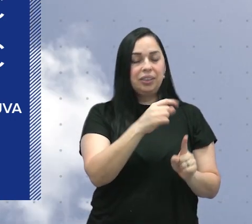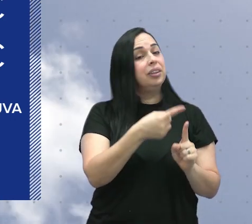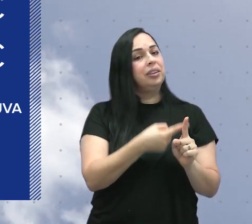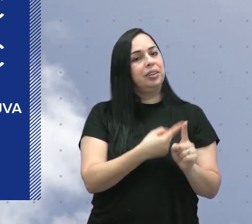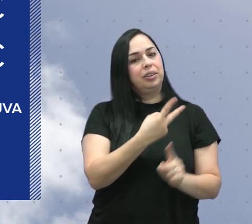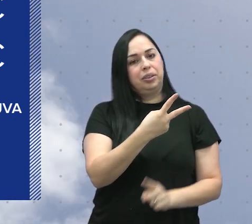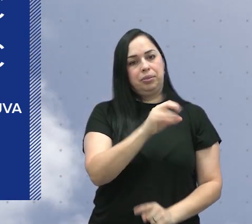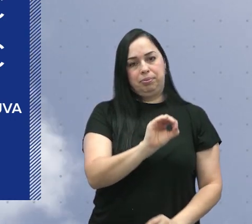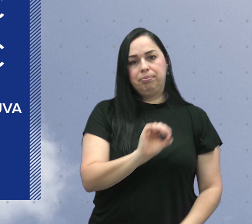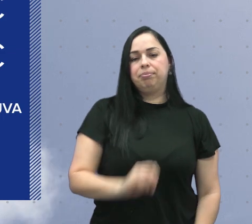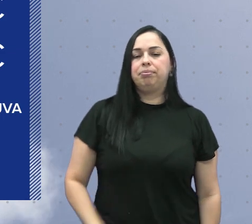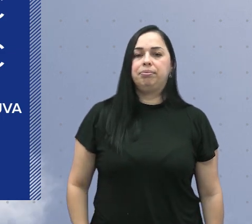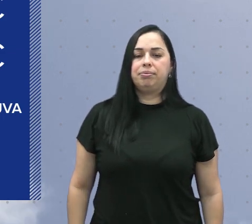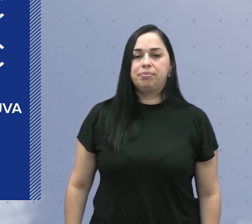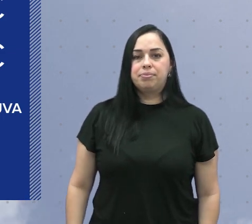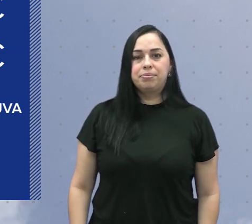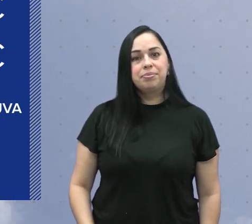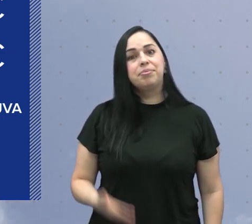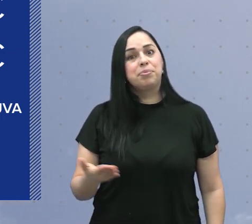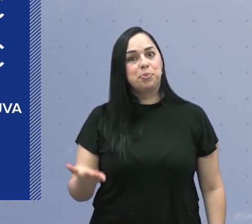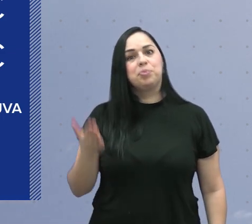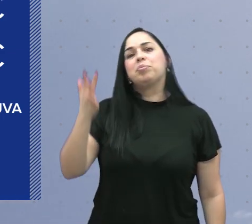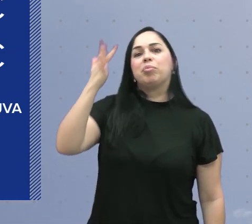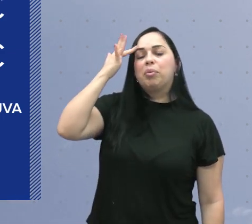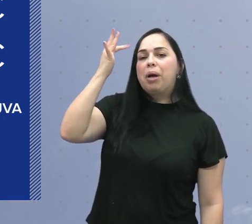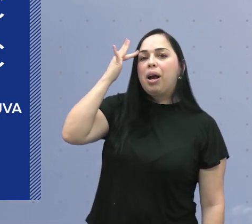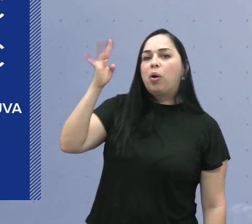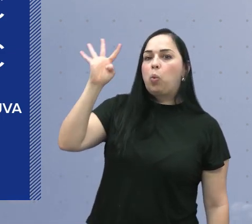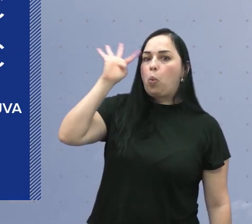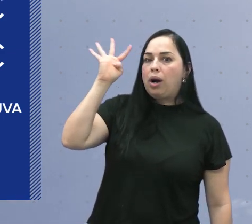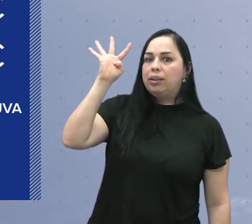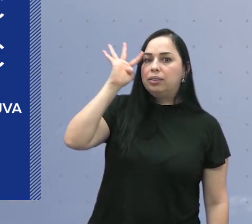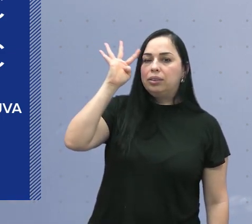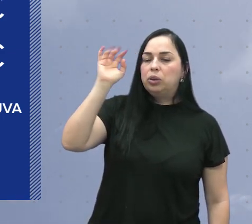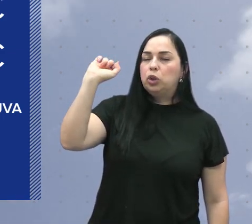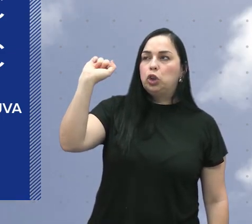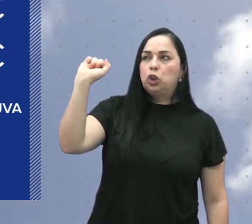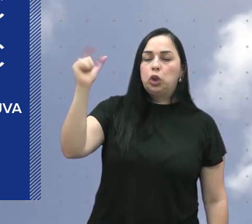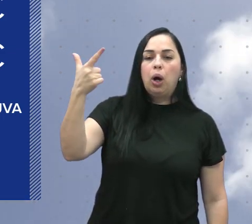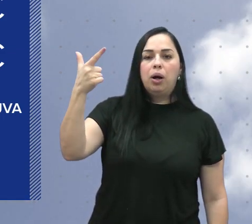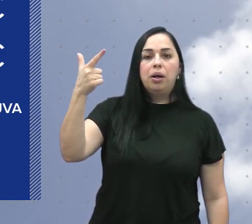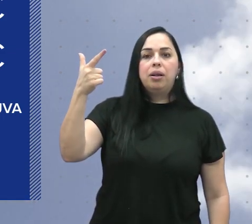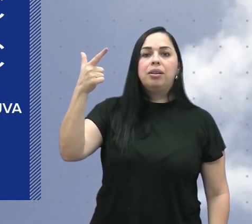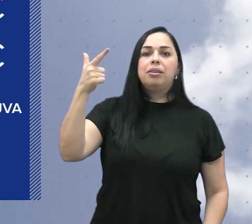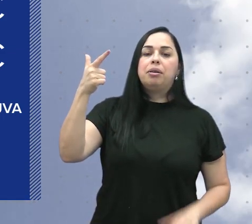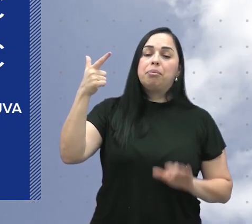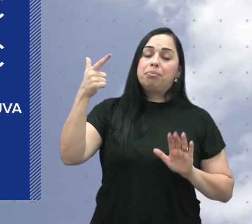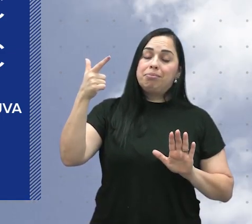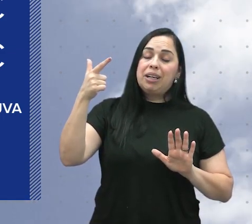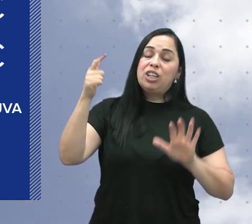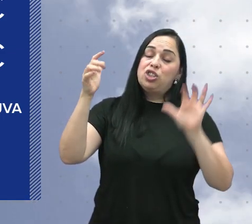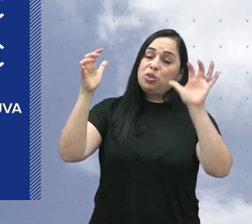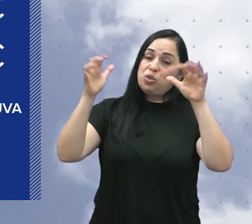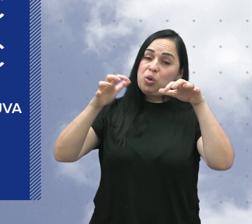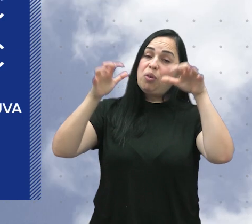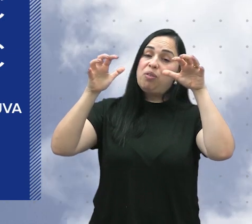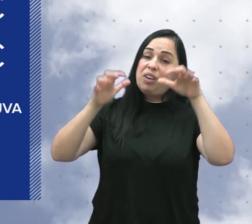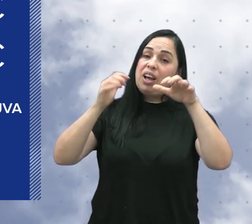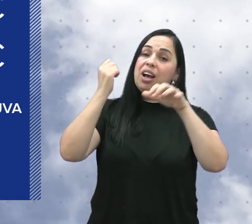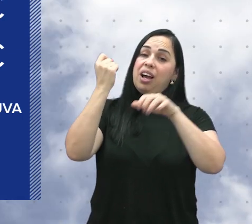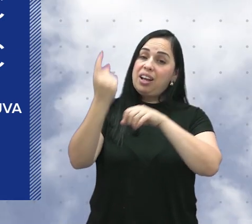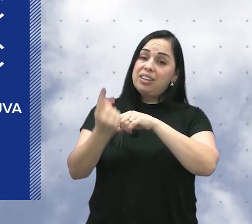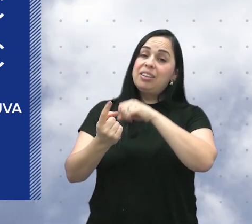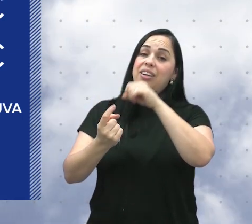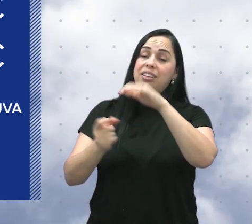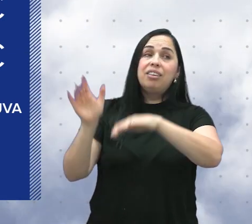29 graus e a mínima de 20 graus. Amanhã, quarta-feira, o dia será de sol, mas com chances de chuva